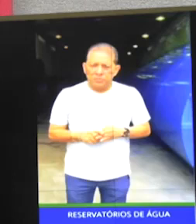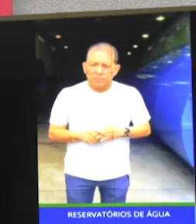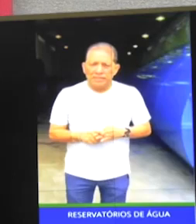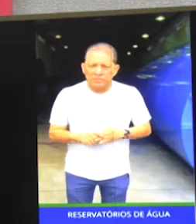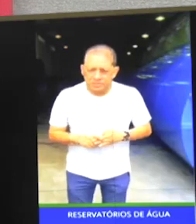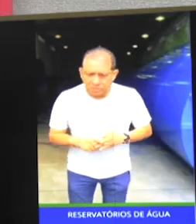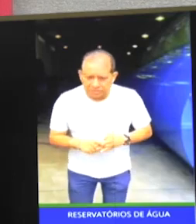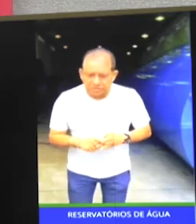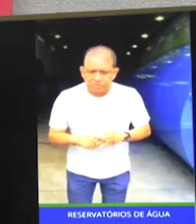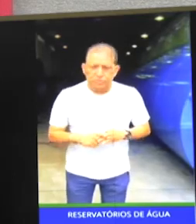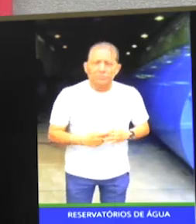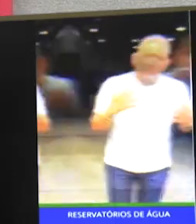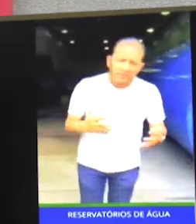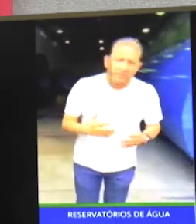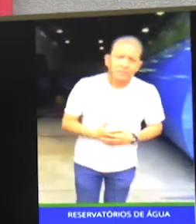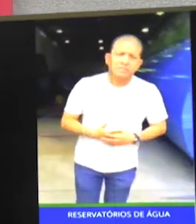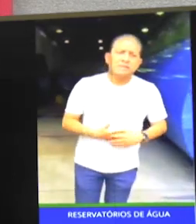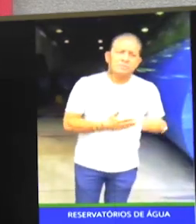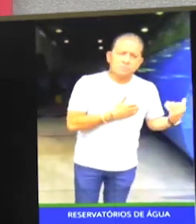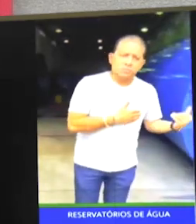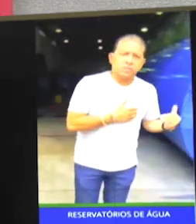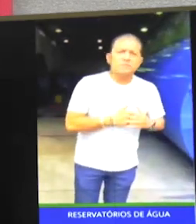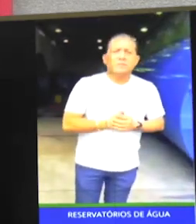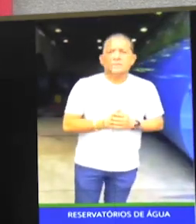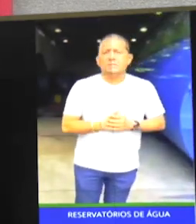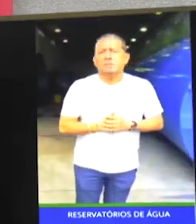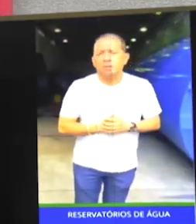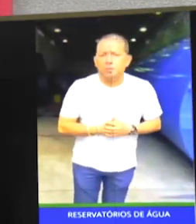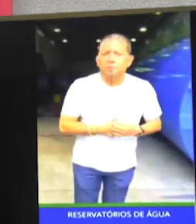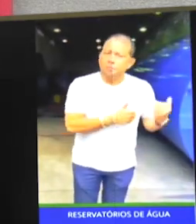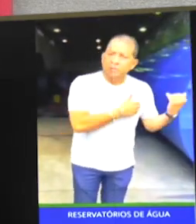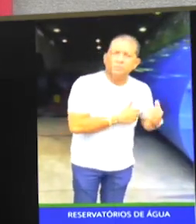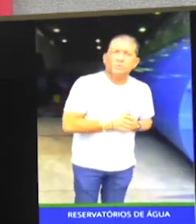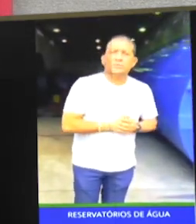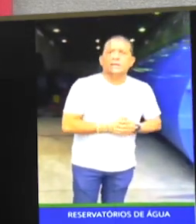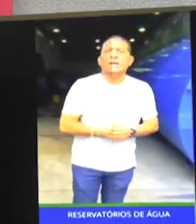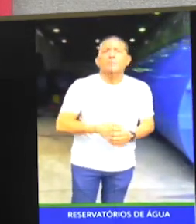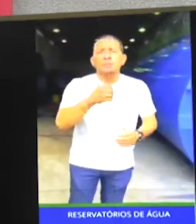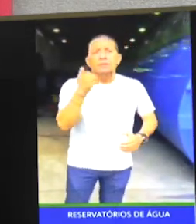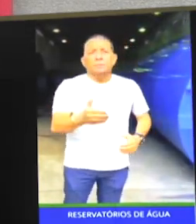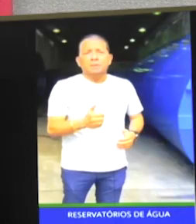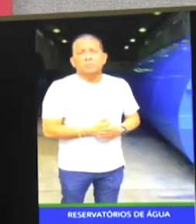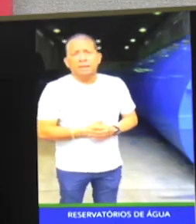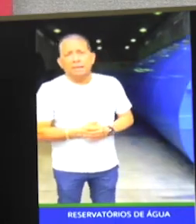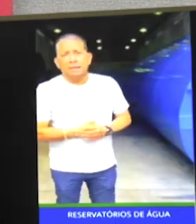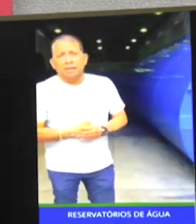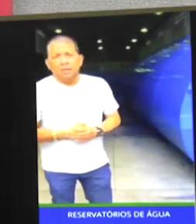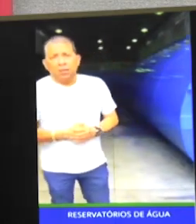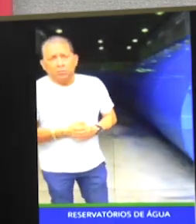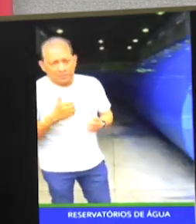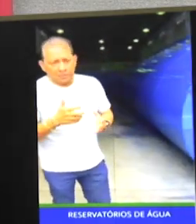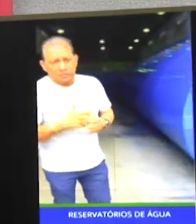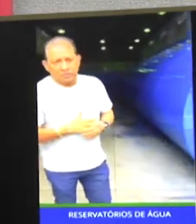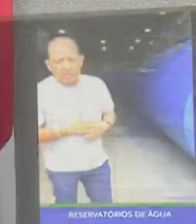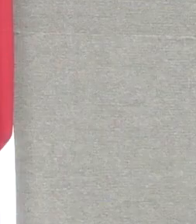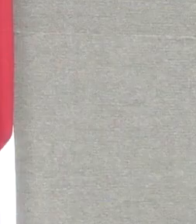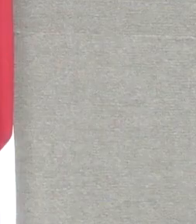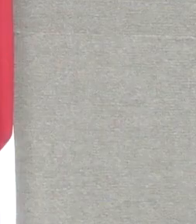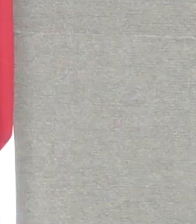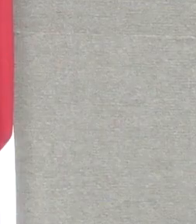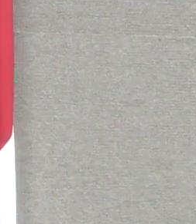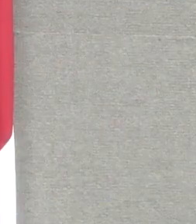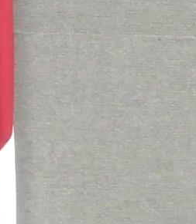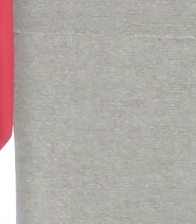importante aqui do nosso estado, que é o município de Boa Vista do Ramos. E vamos continuar através